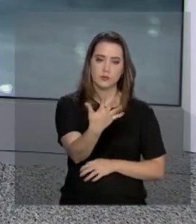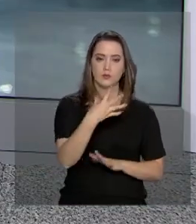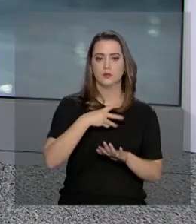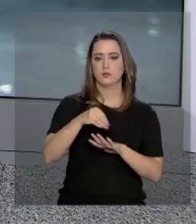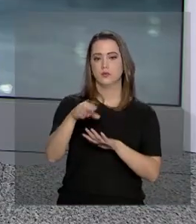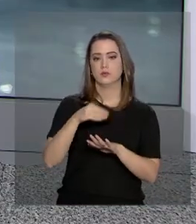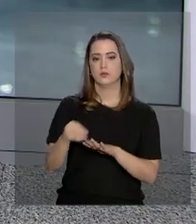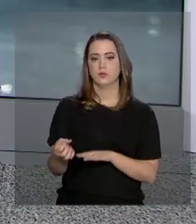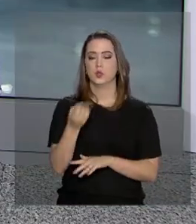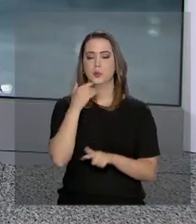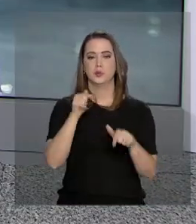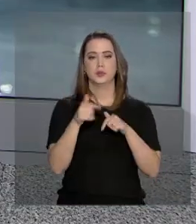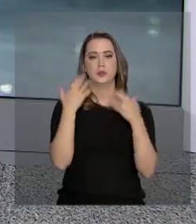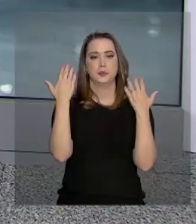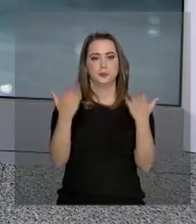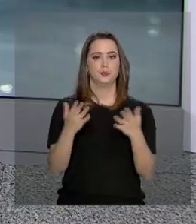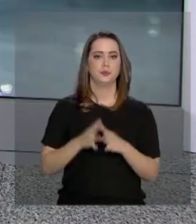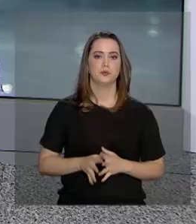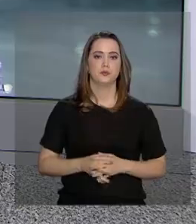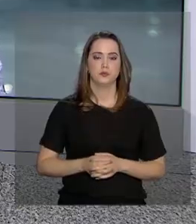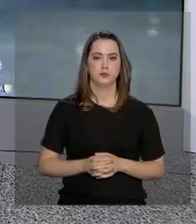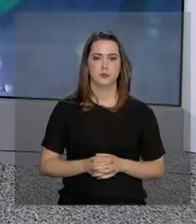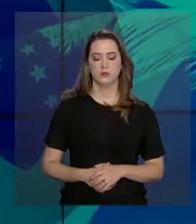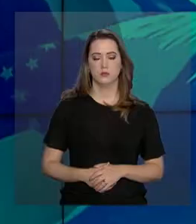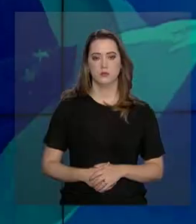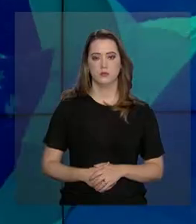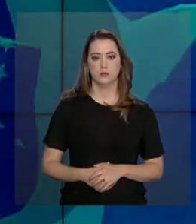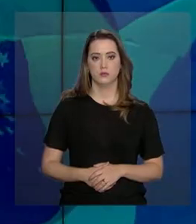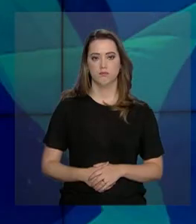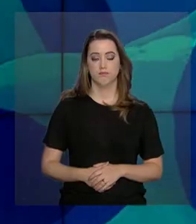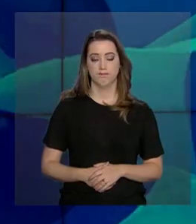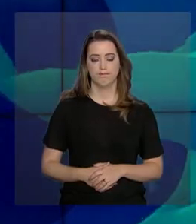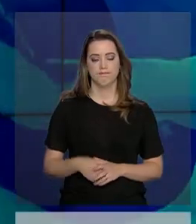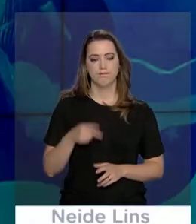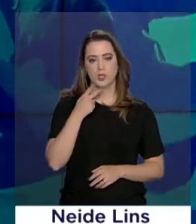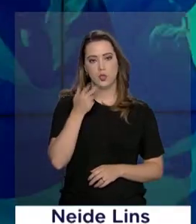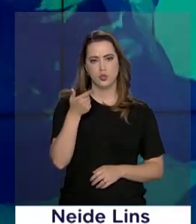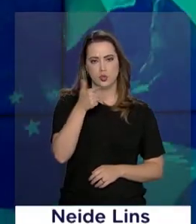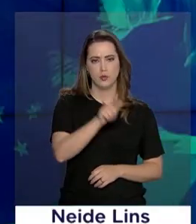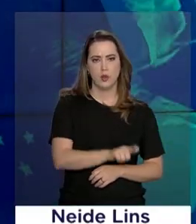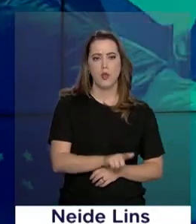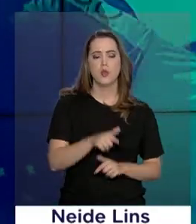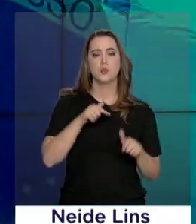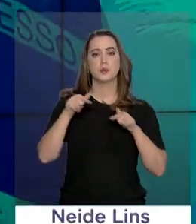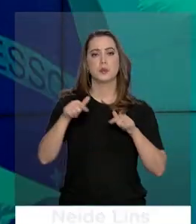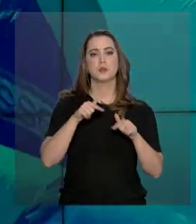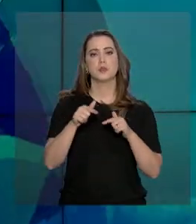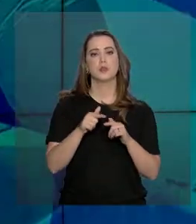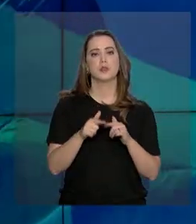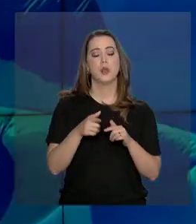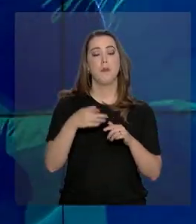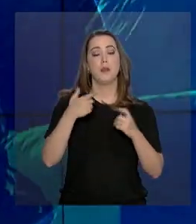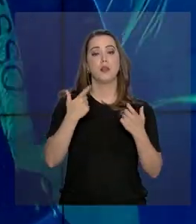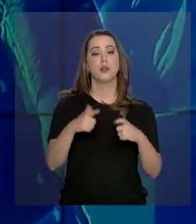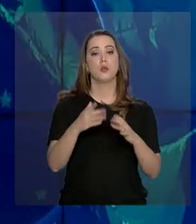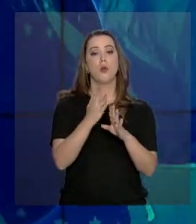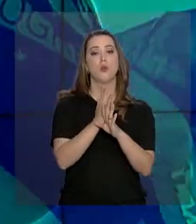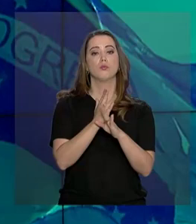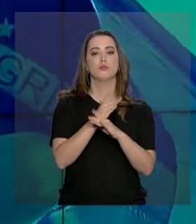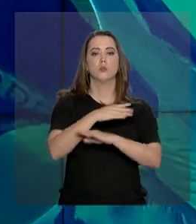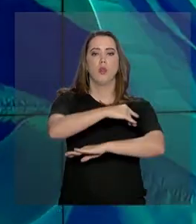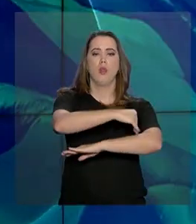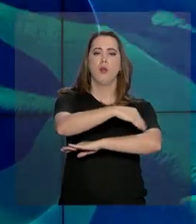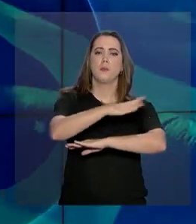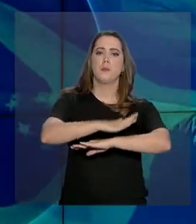pelas informações. Um bom trabalho para você. E a gente fala novamente sobre as ações em Brumadinho, Minas